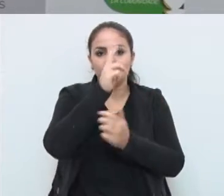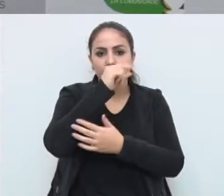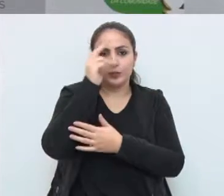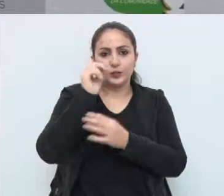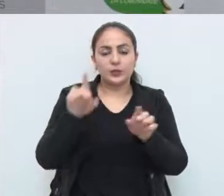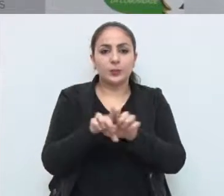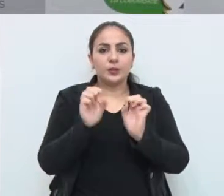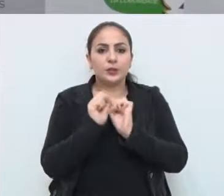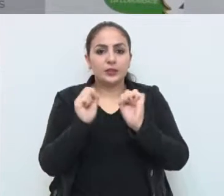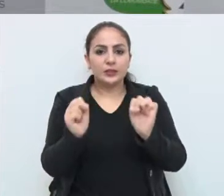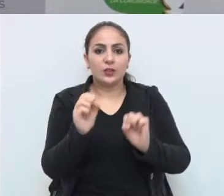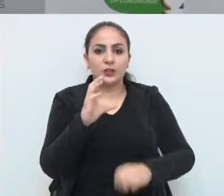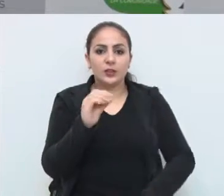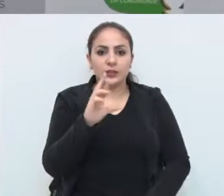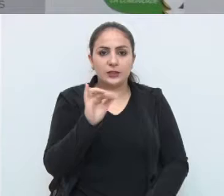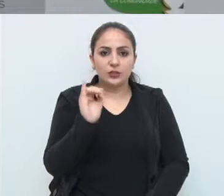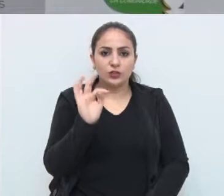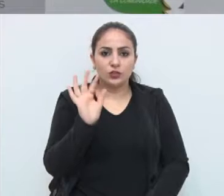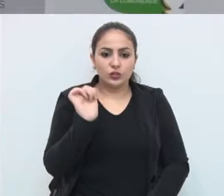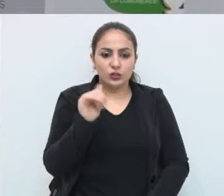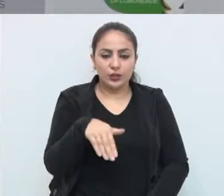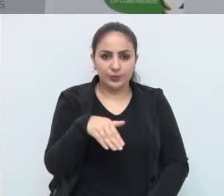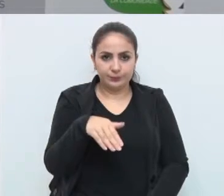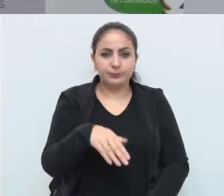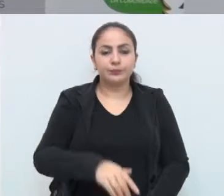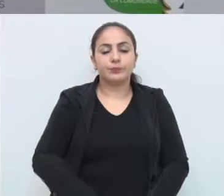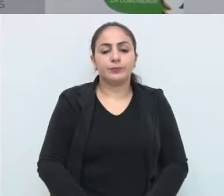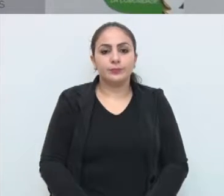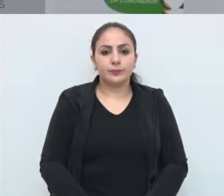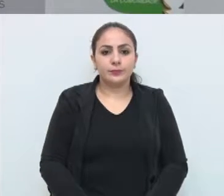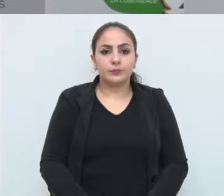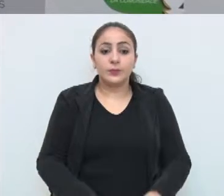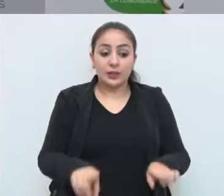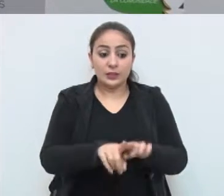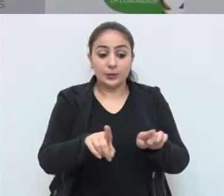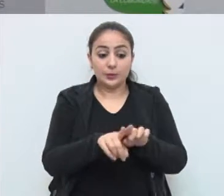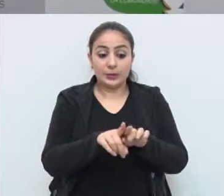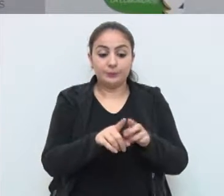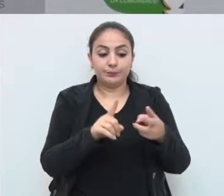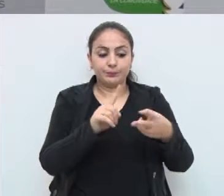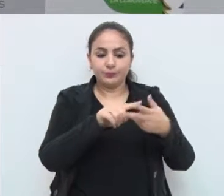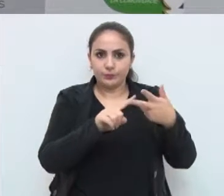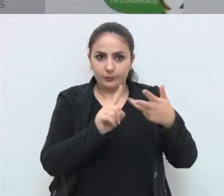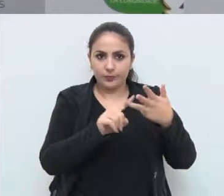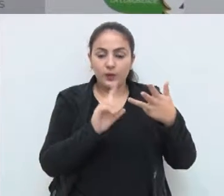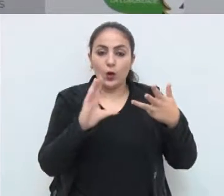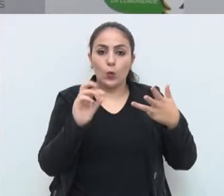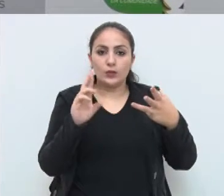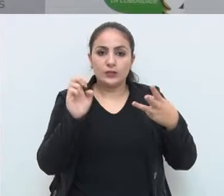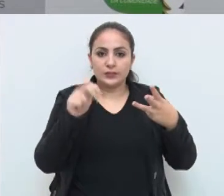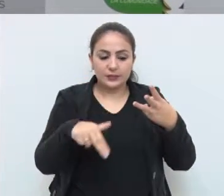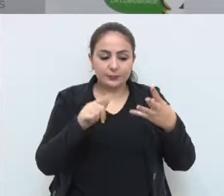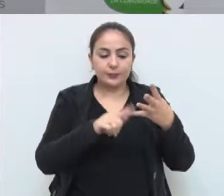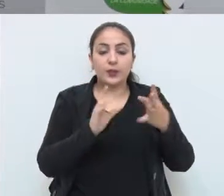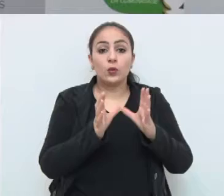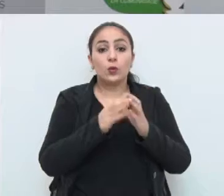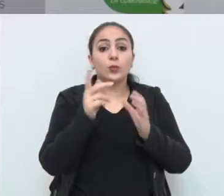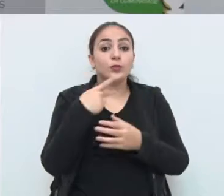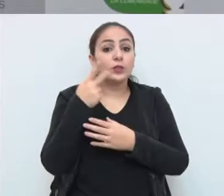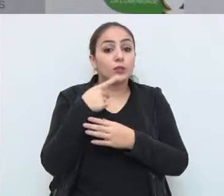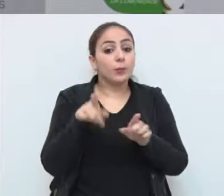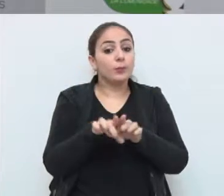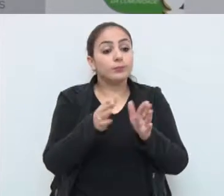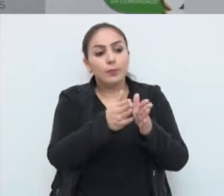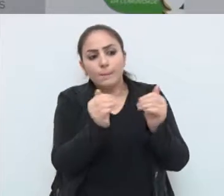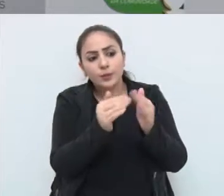com o secretário Cristian, que esteve aqui representando os outros secretários, e a Corsã e um grupo de vereadores, então, para